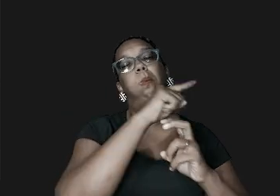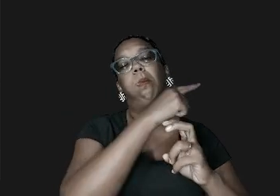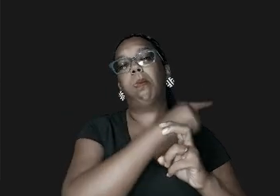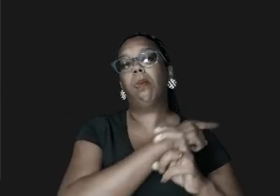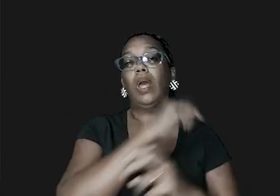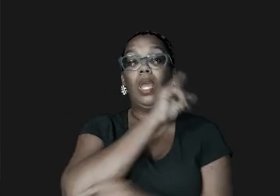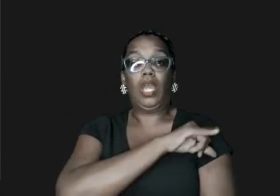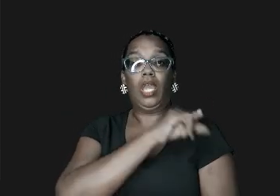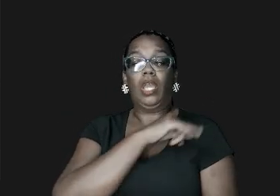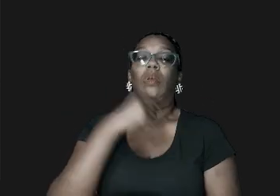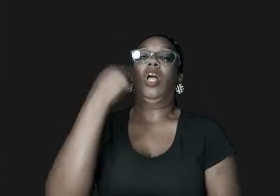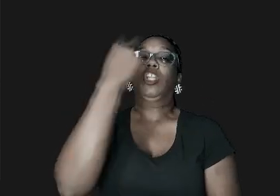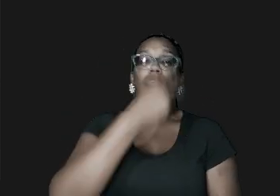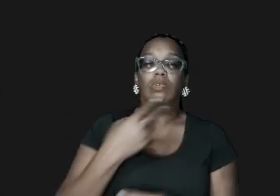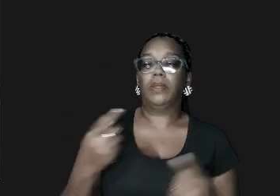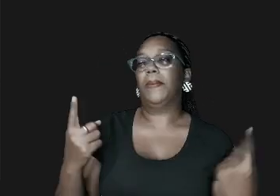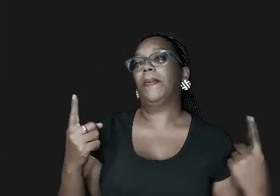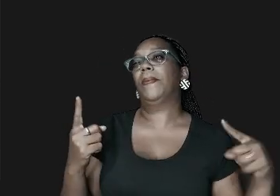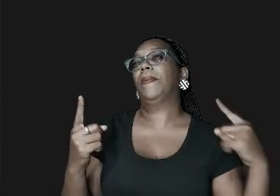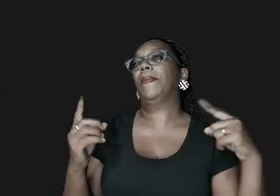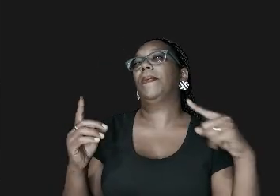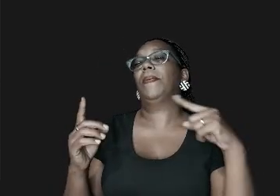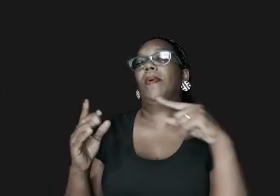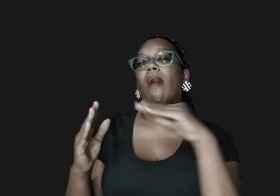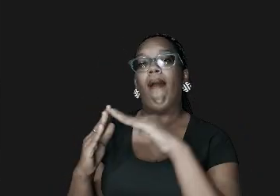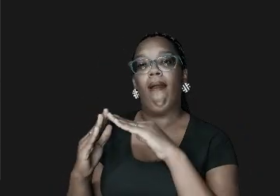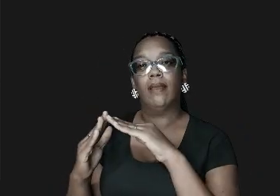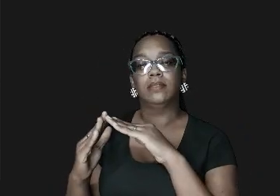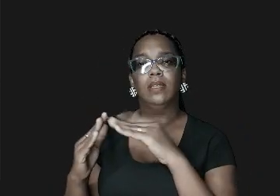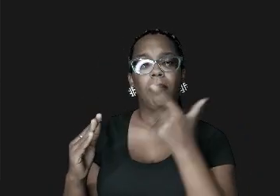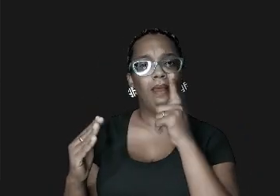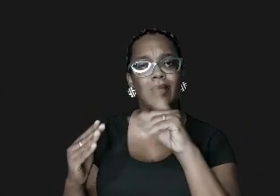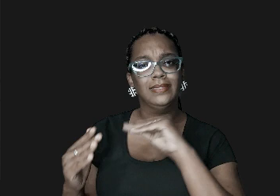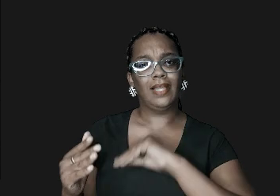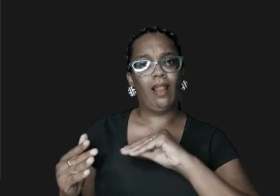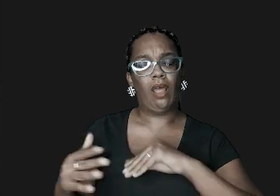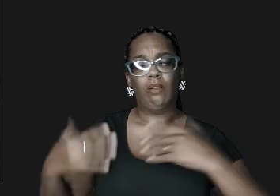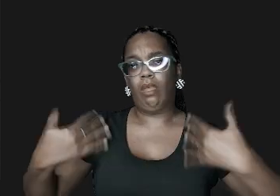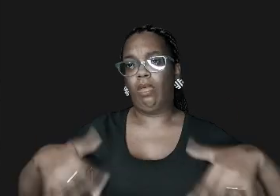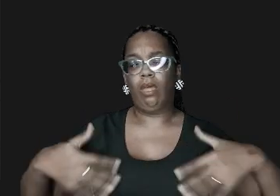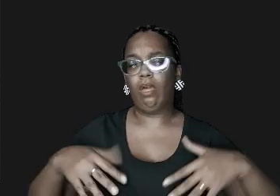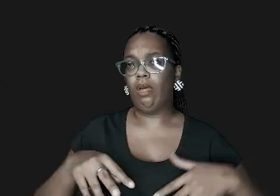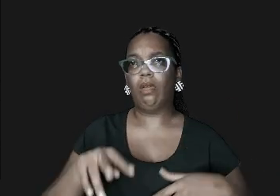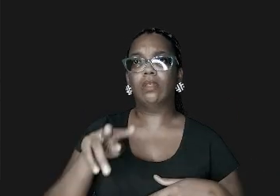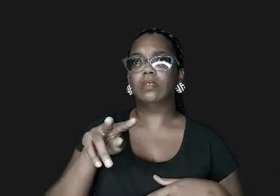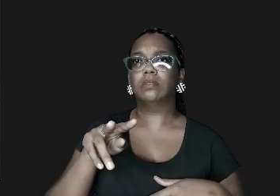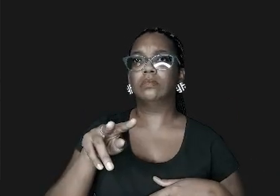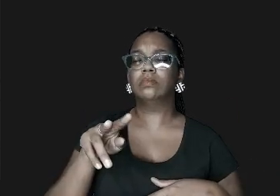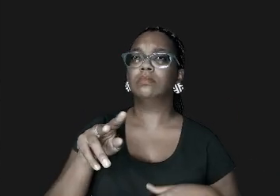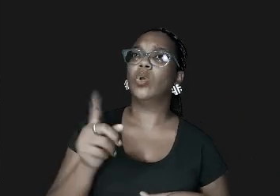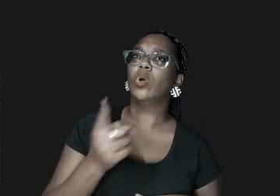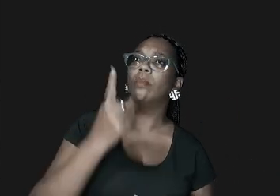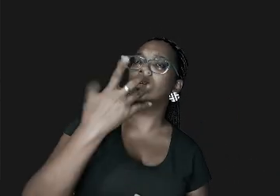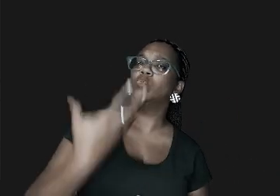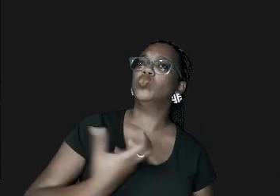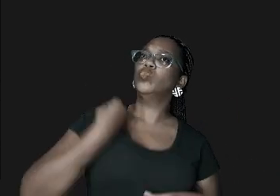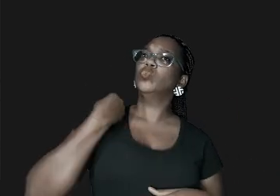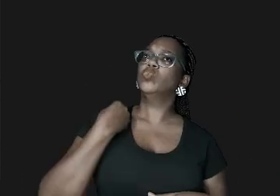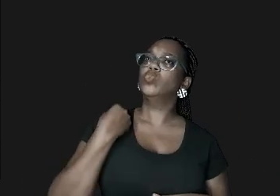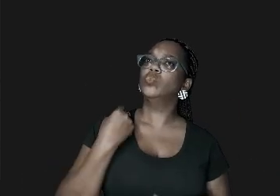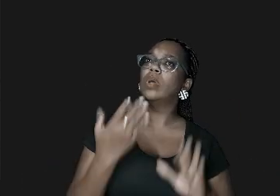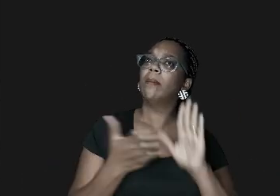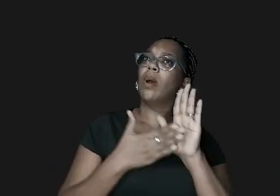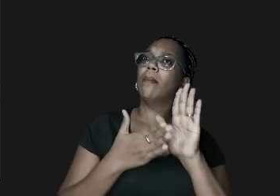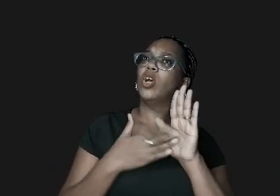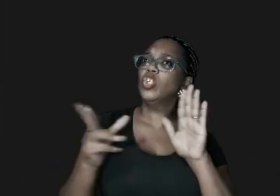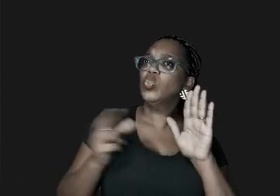demora duas horas para chegar no centro da cidade para trabalhar duas horas para voltar para ganhar ali o seu salário na correria e